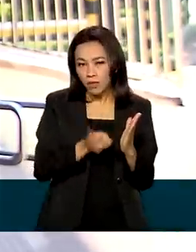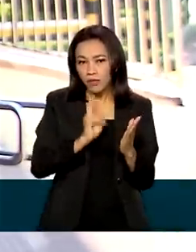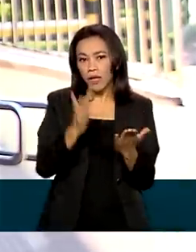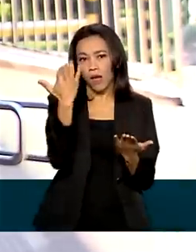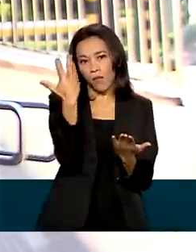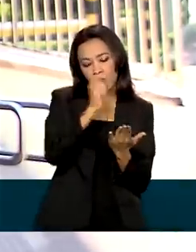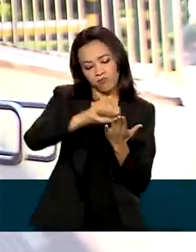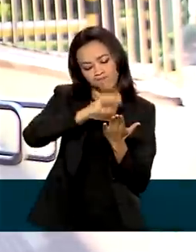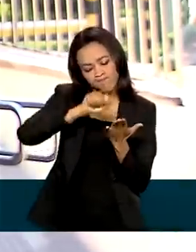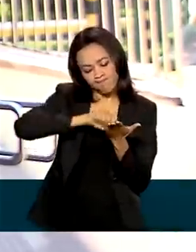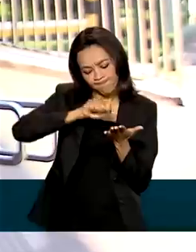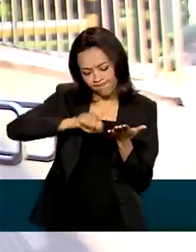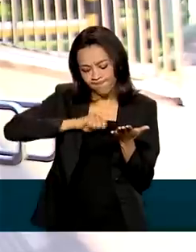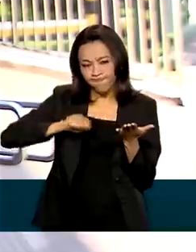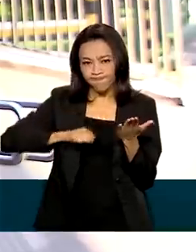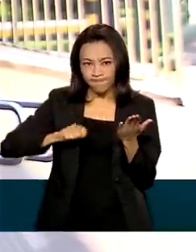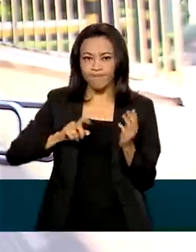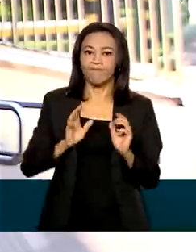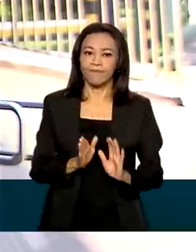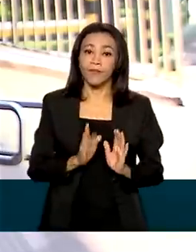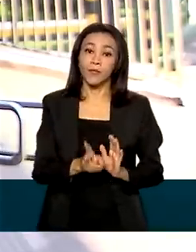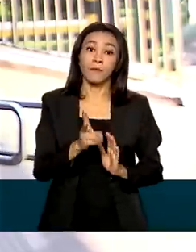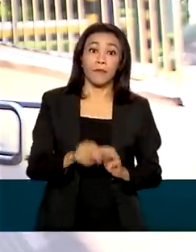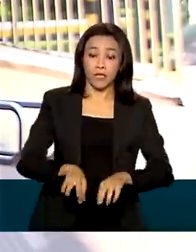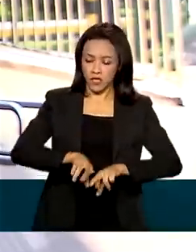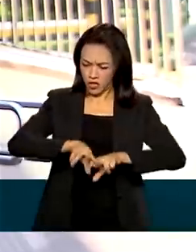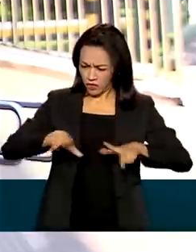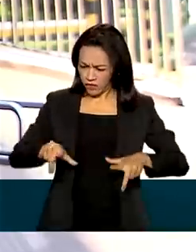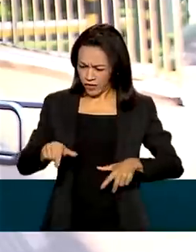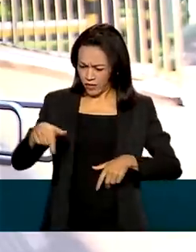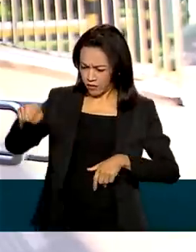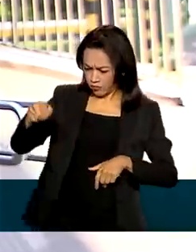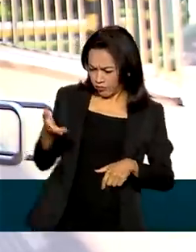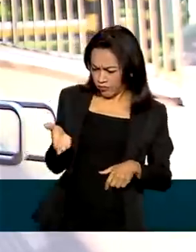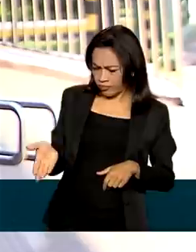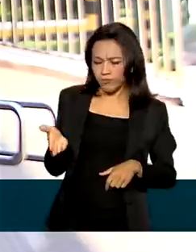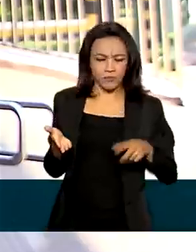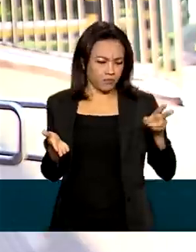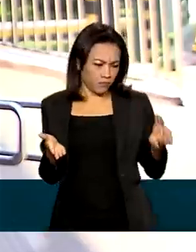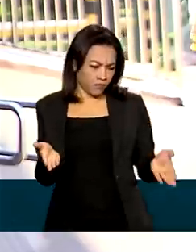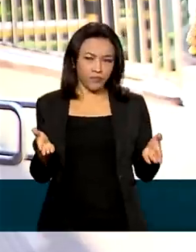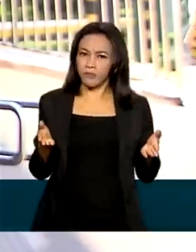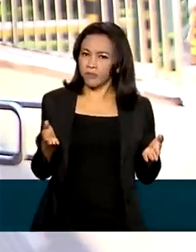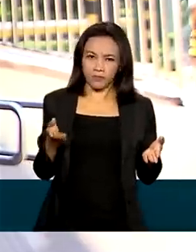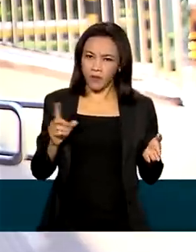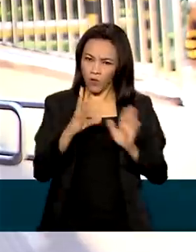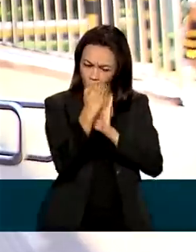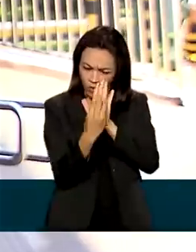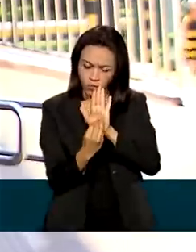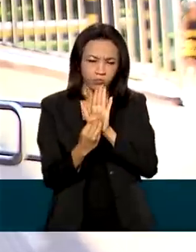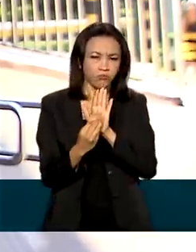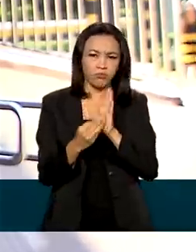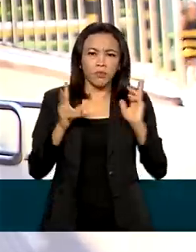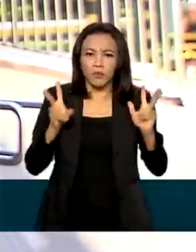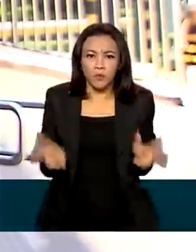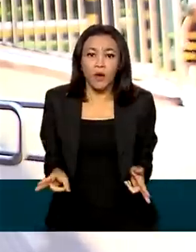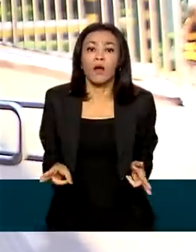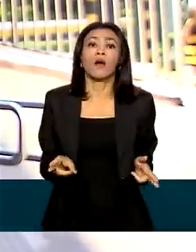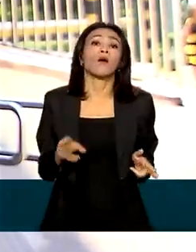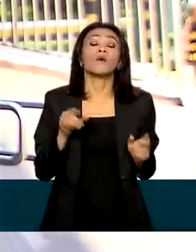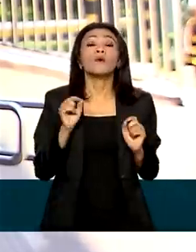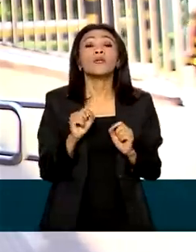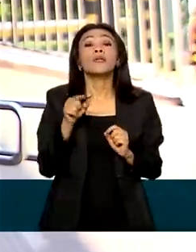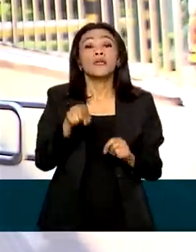escrita a mão não há diferença entre as provas em relação a conteúdo e formato e nos dois casos